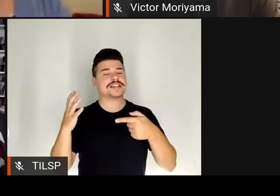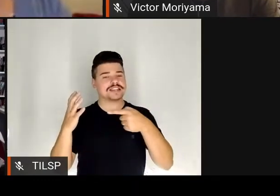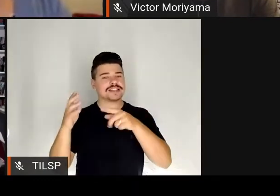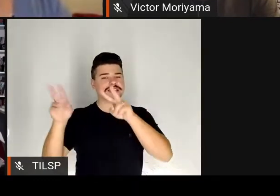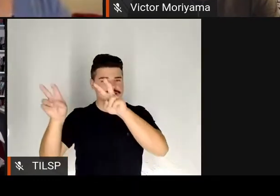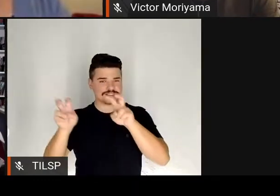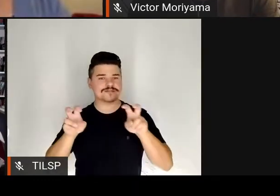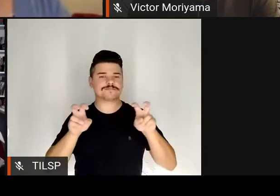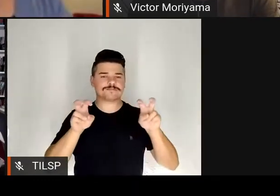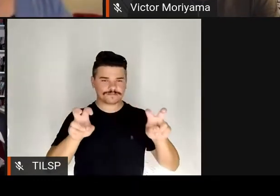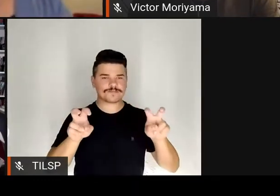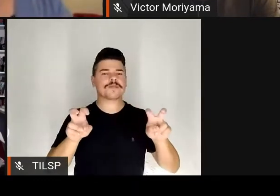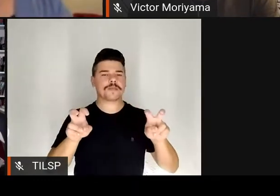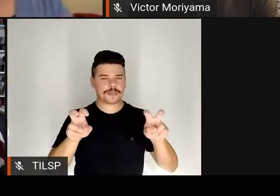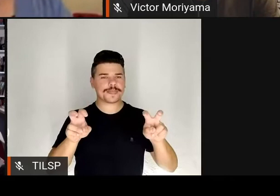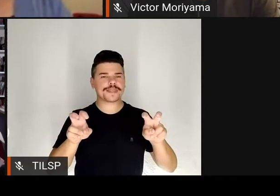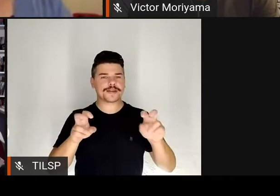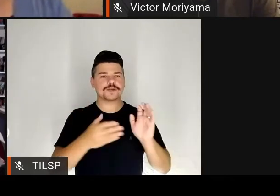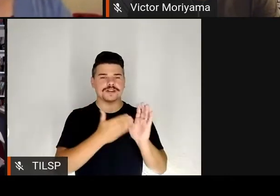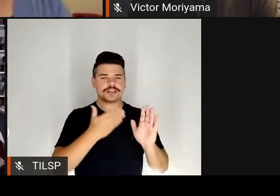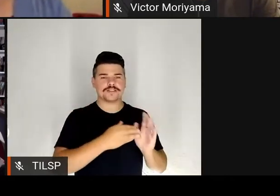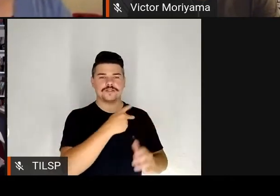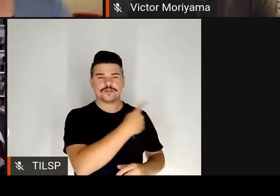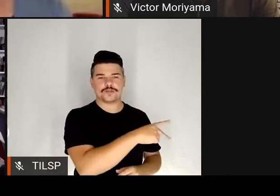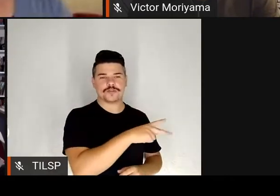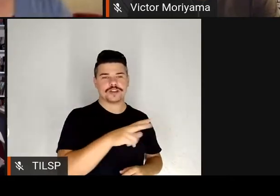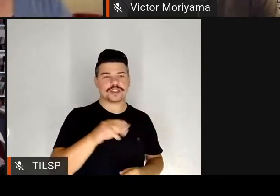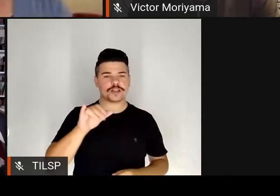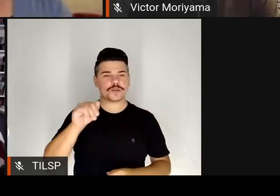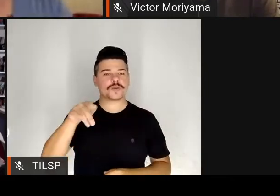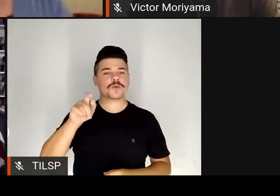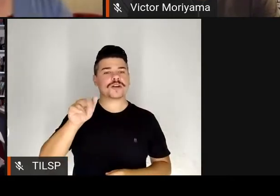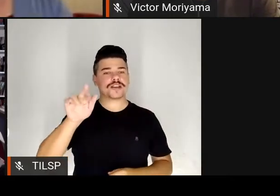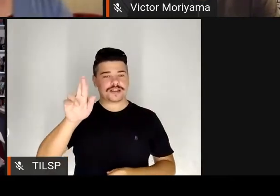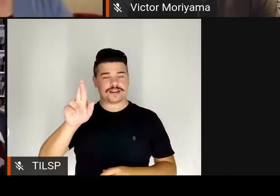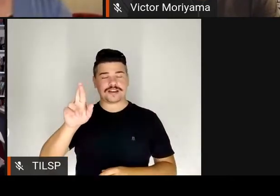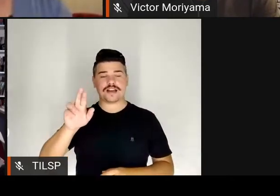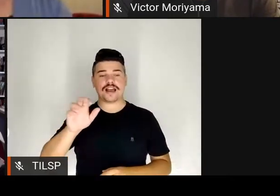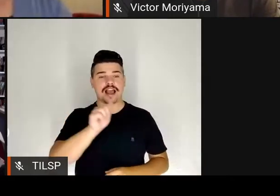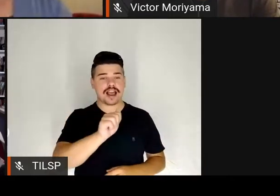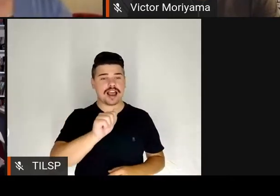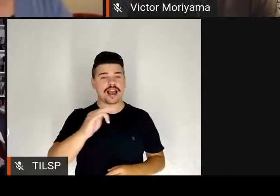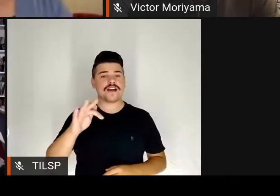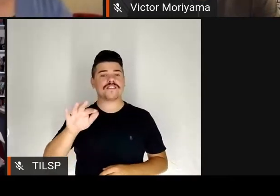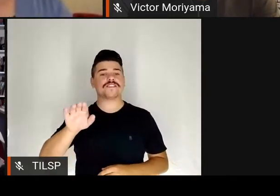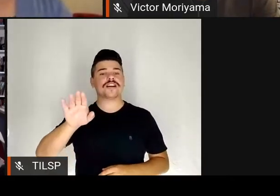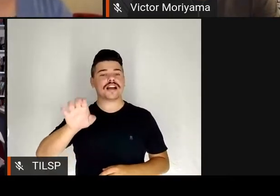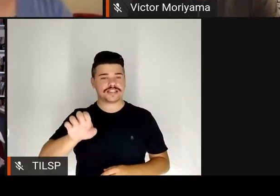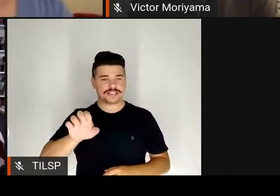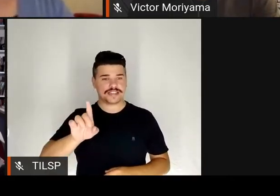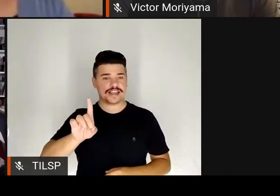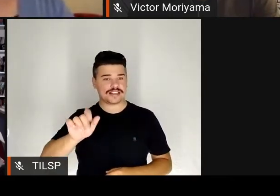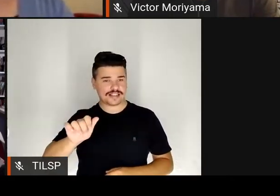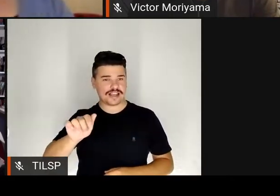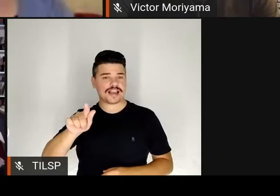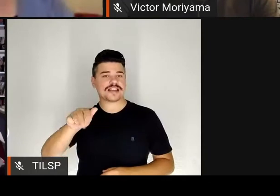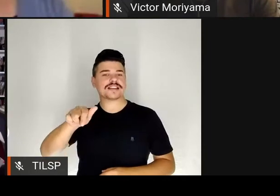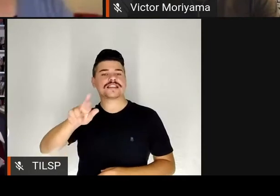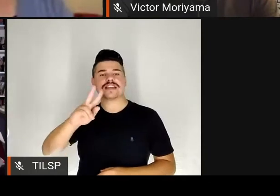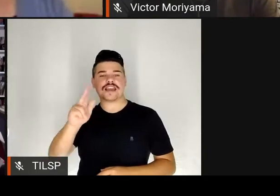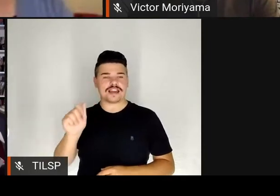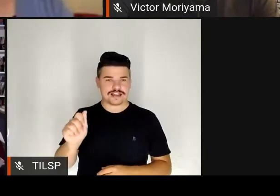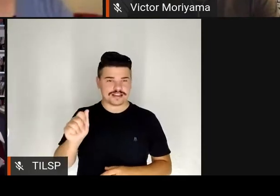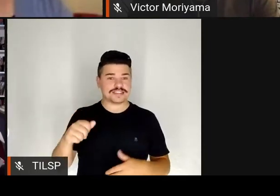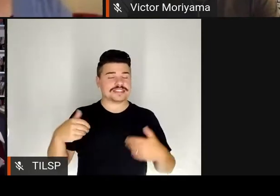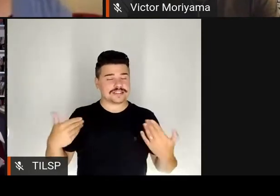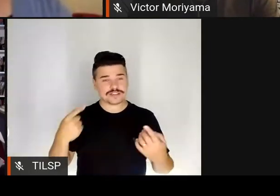né, do livro do Junger, né? A Face da Guerra. Então, a gente vê